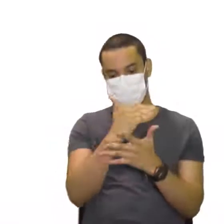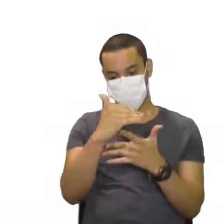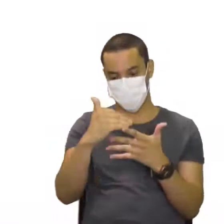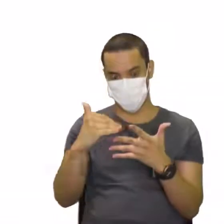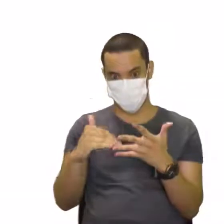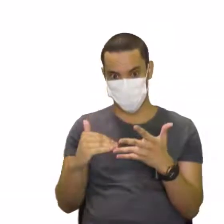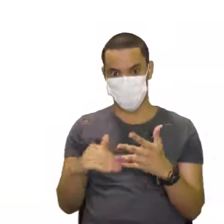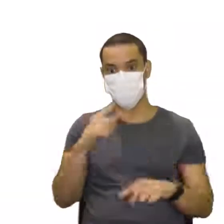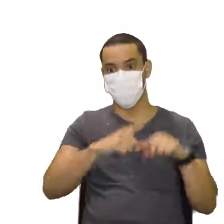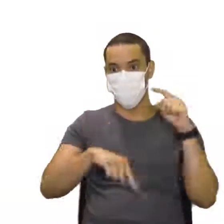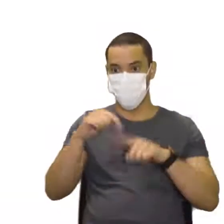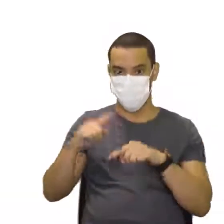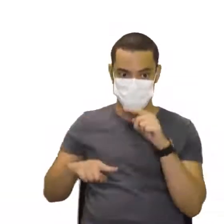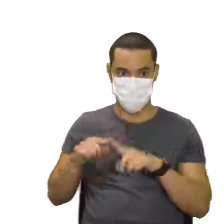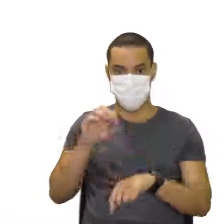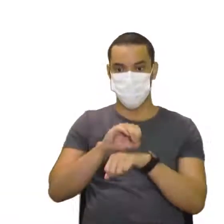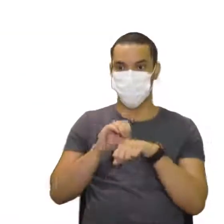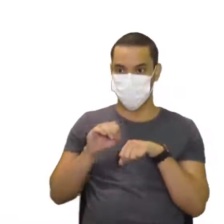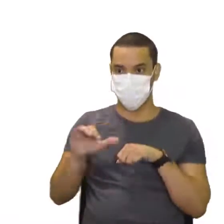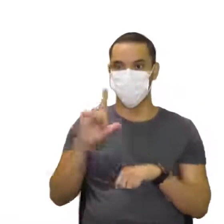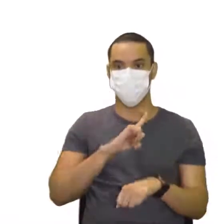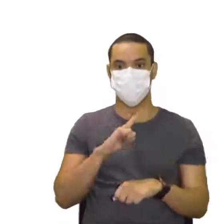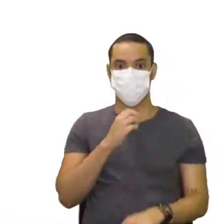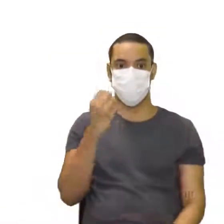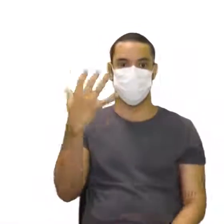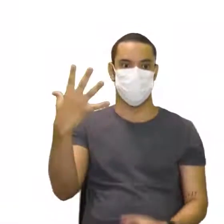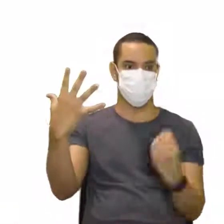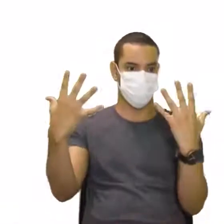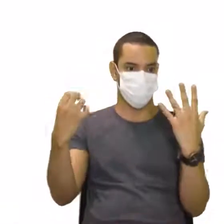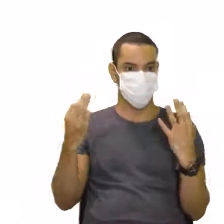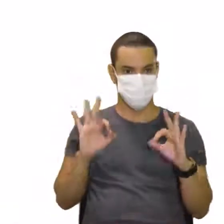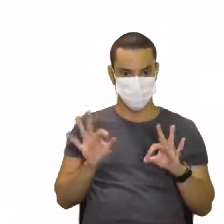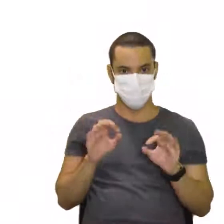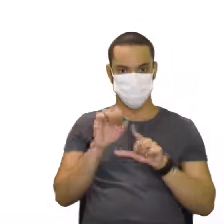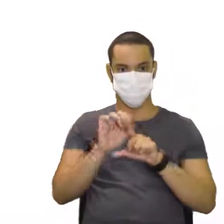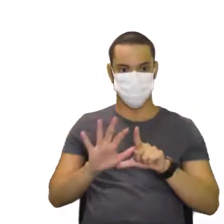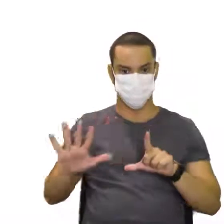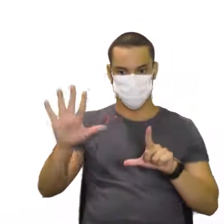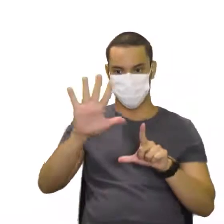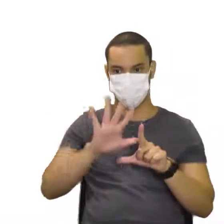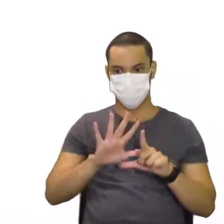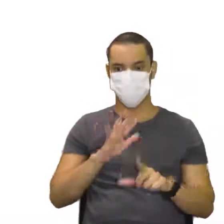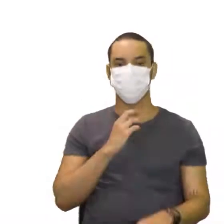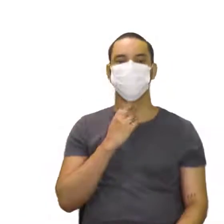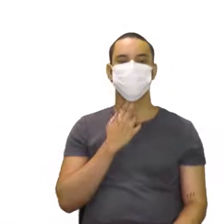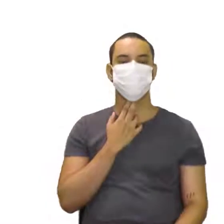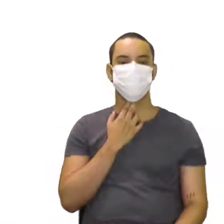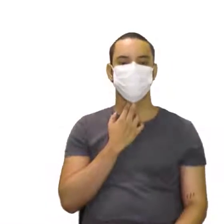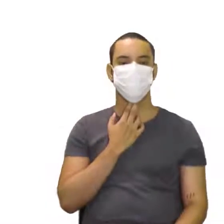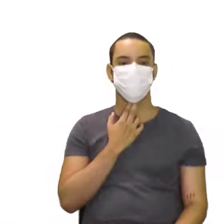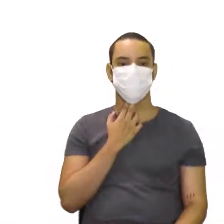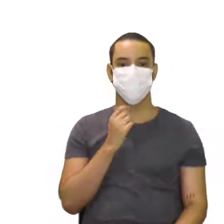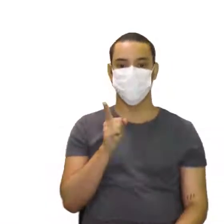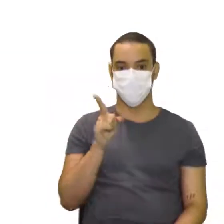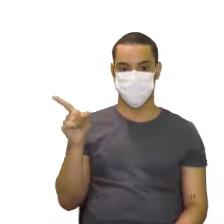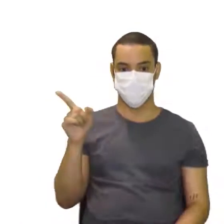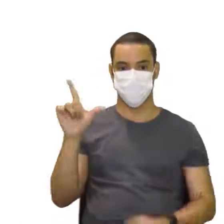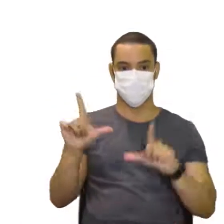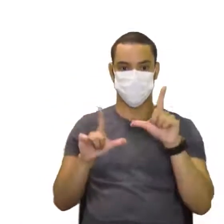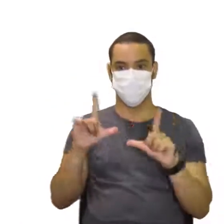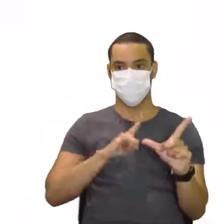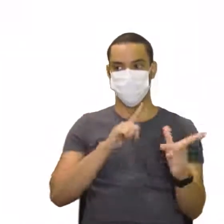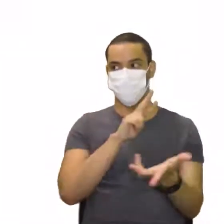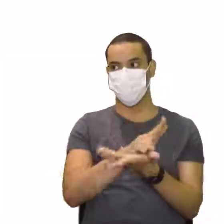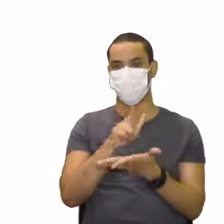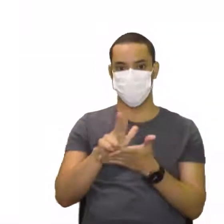formado por materiais semicondutores aí que emitem luz, ok? E aqui nessa TV de LED a gente tem uma infinidade